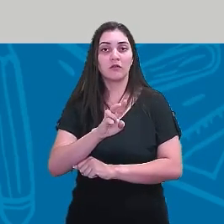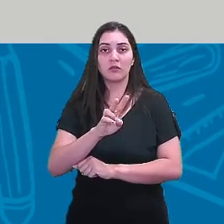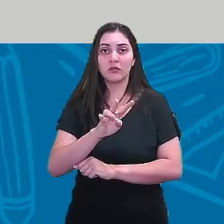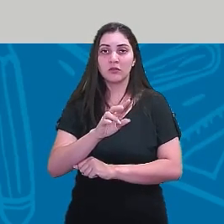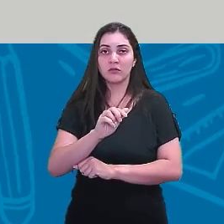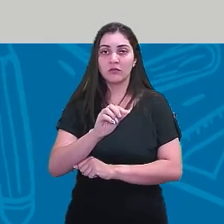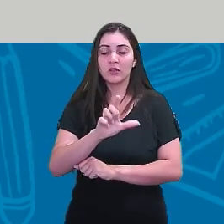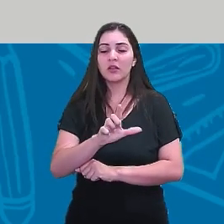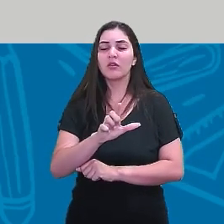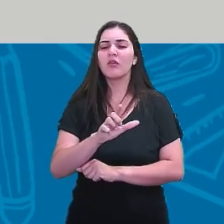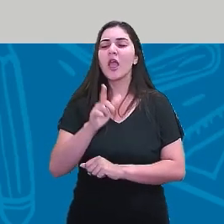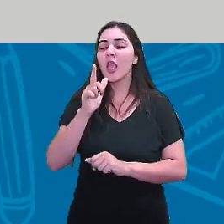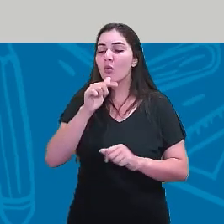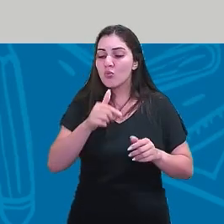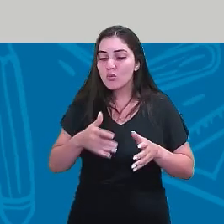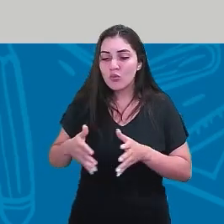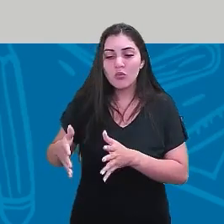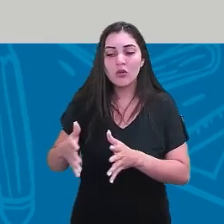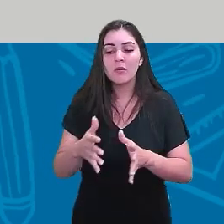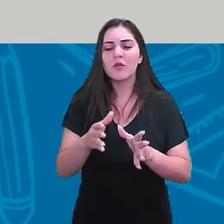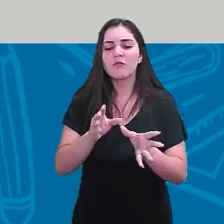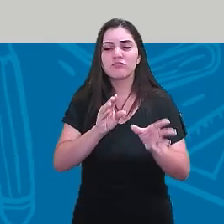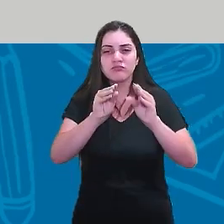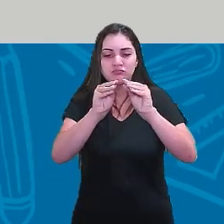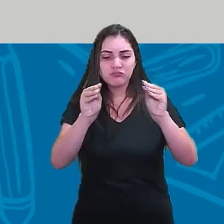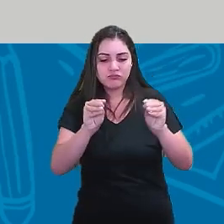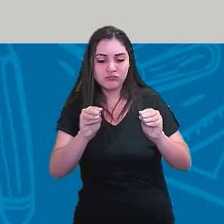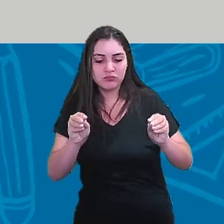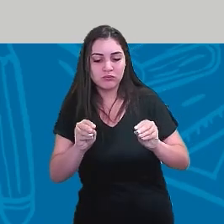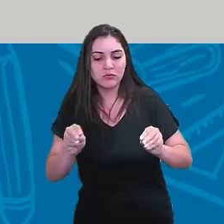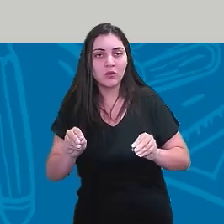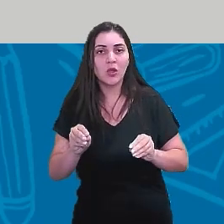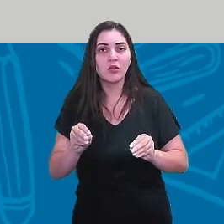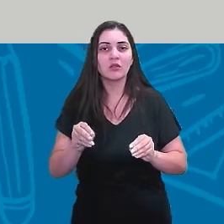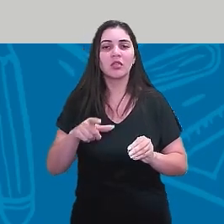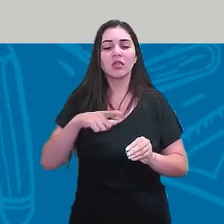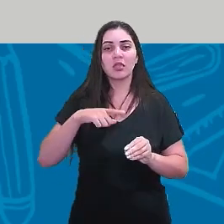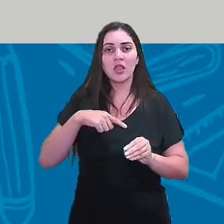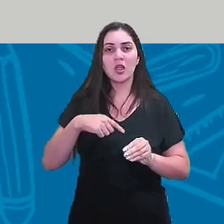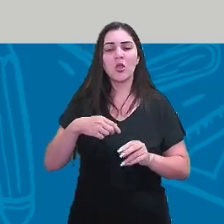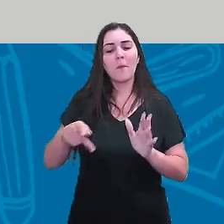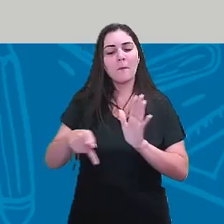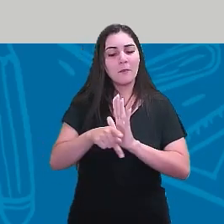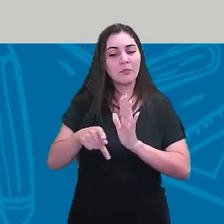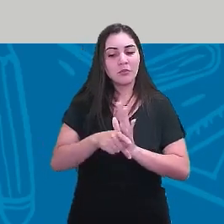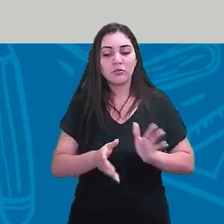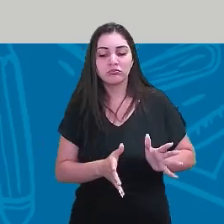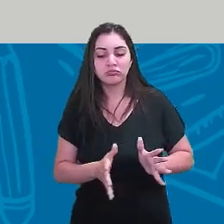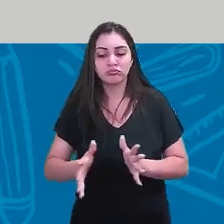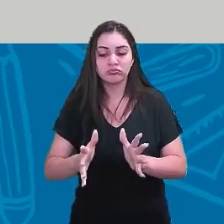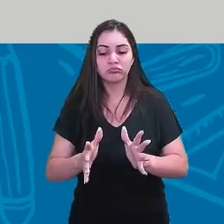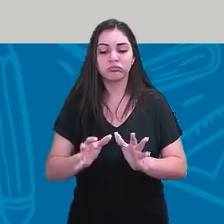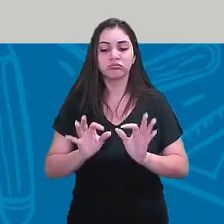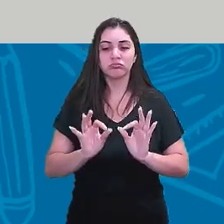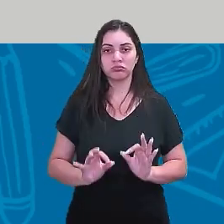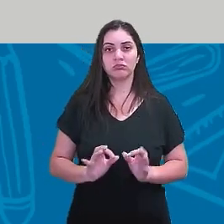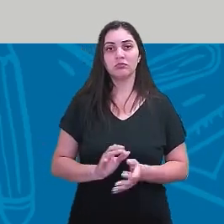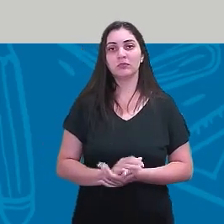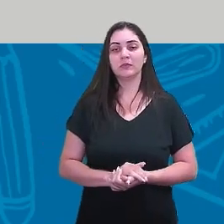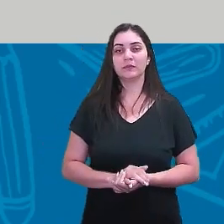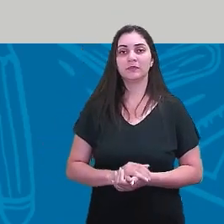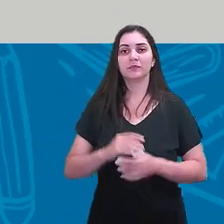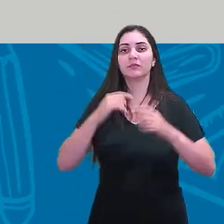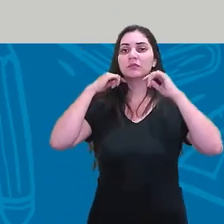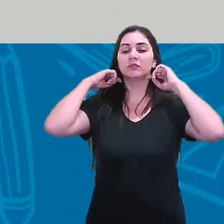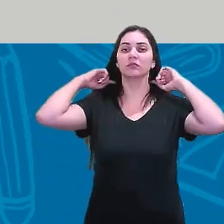do rio. Ou seja, ela vai modelando e vai traçando o seu próprio percurso, tá bom? Tem